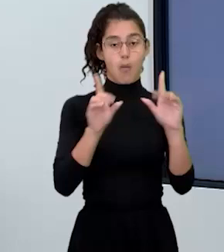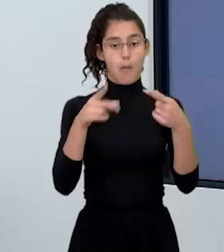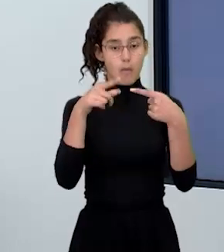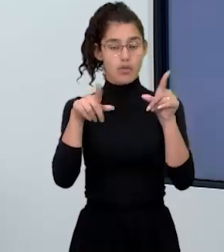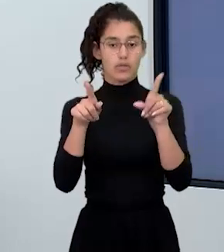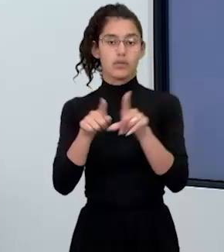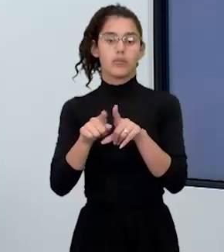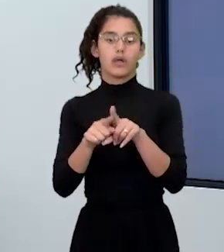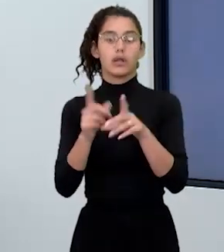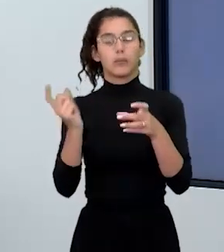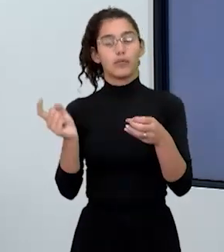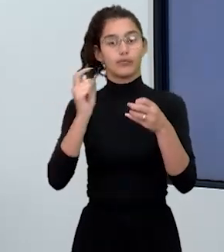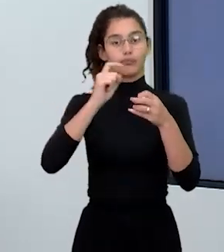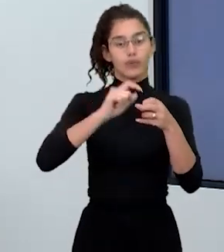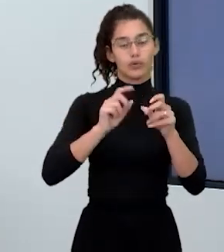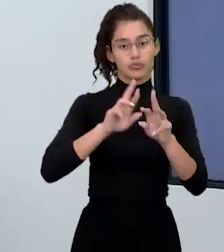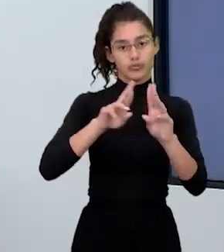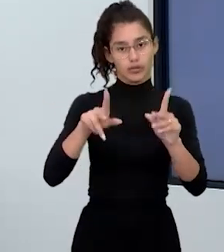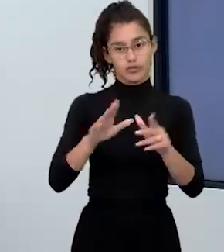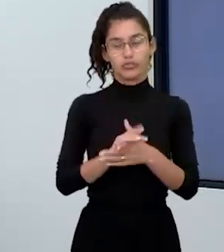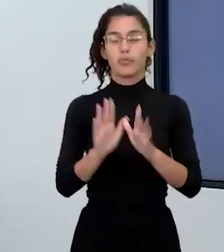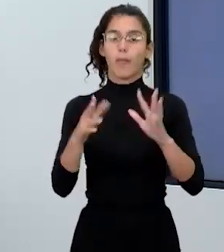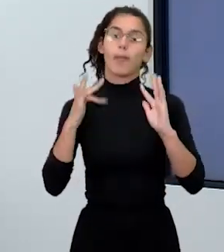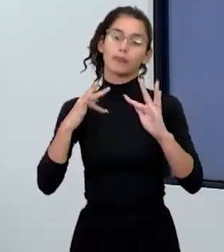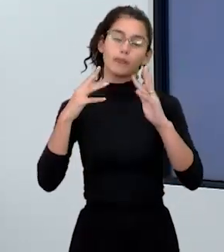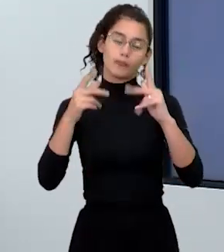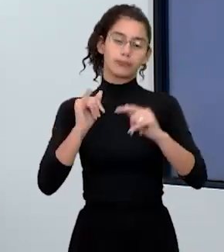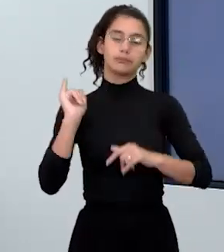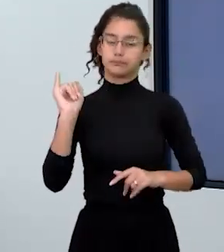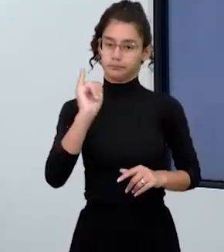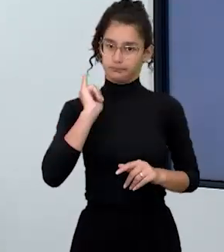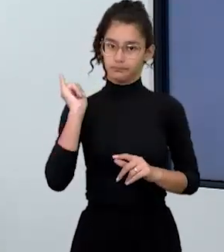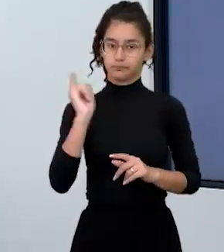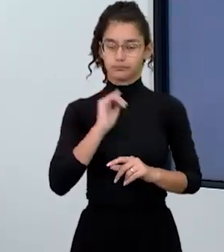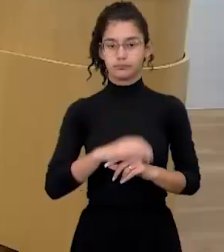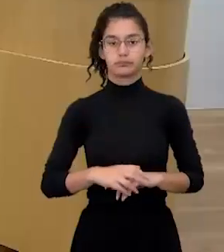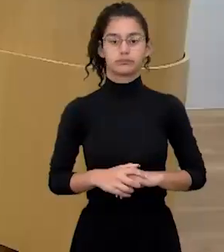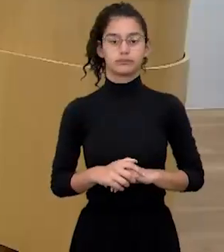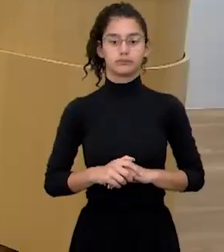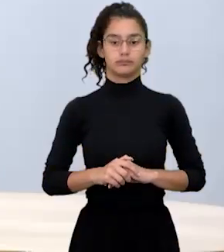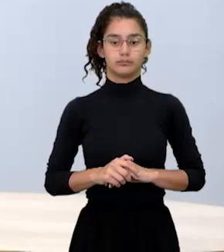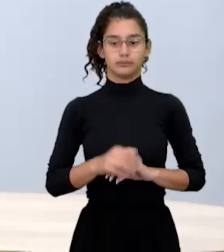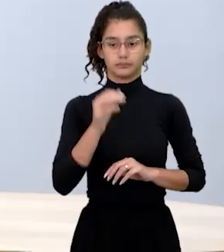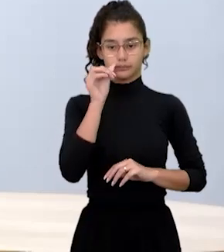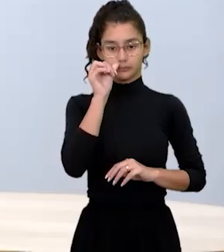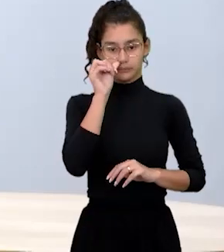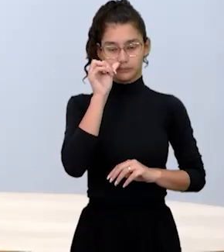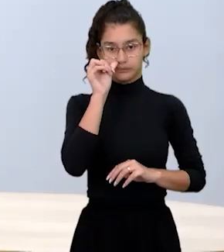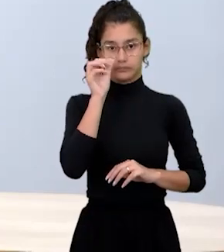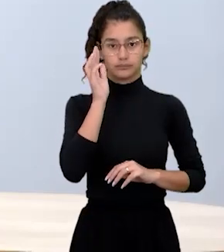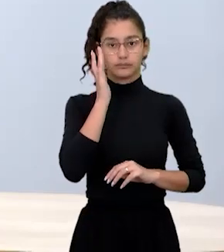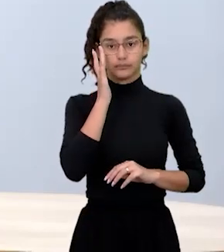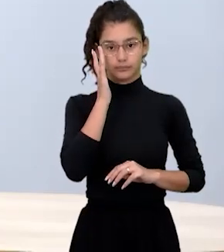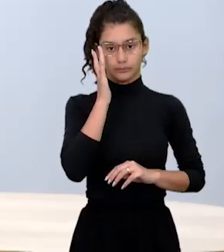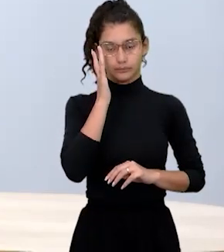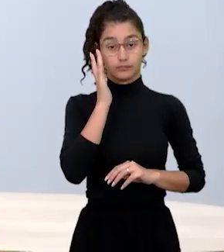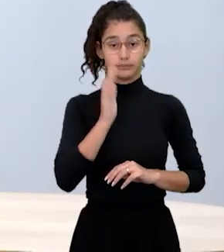música e aí retome um outro ponto. Então, tudo isso é bem importante. Você quer complementar? Eu vou só falar essa questão da